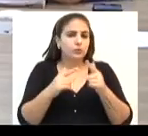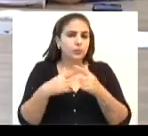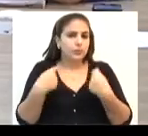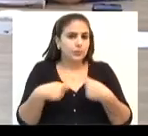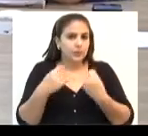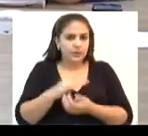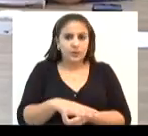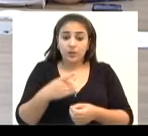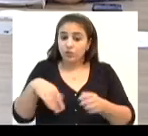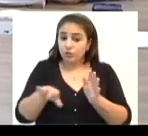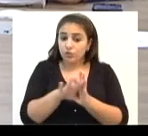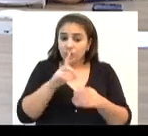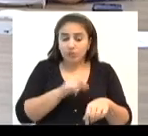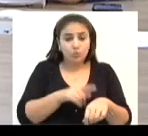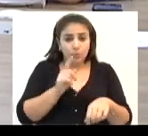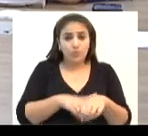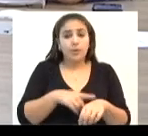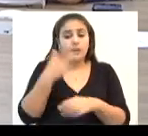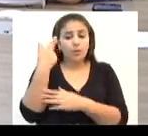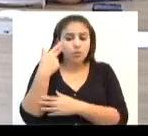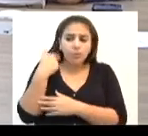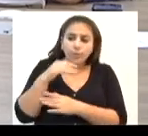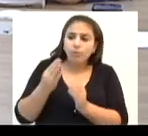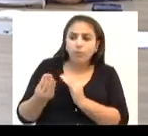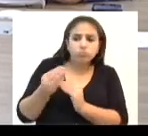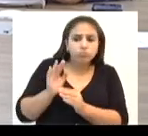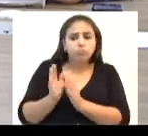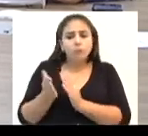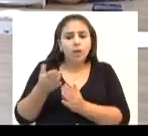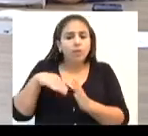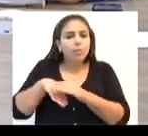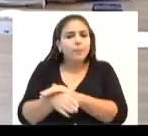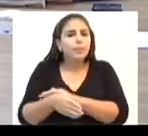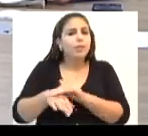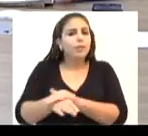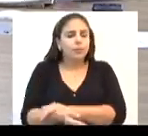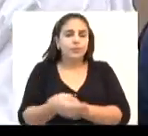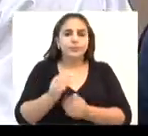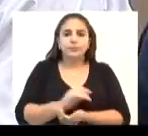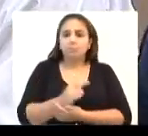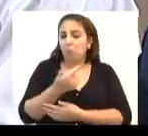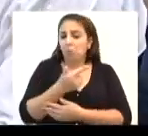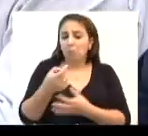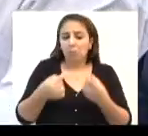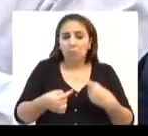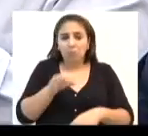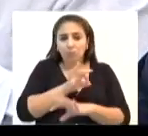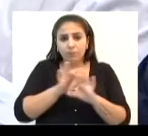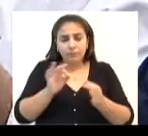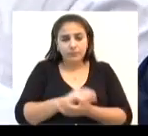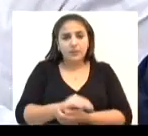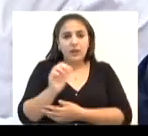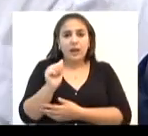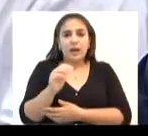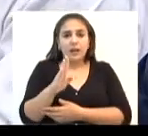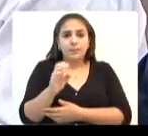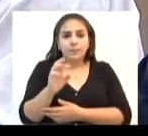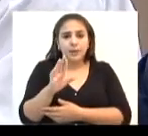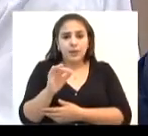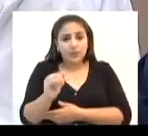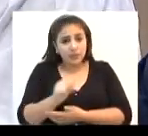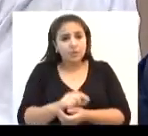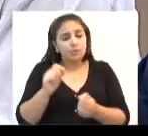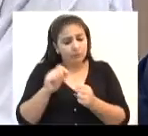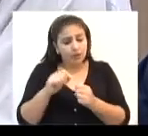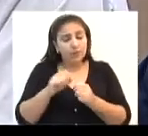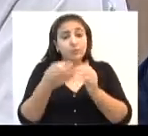que naturalmente as pessoas vão se encaixando. Tanto que na discussão para a composição das comissões nem teve discussão. O doutor Alberilli fez uma sugestão, foi